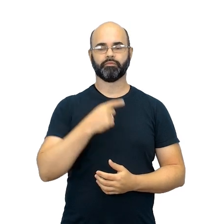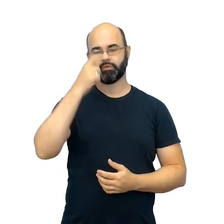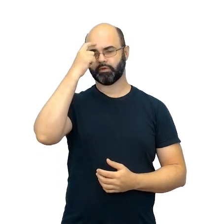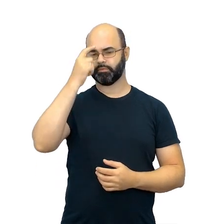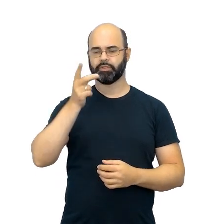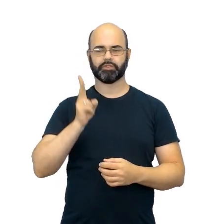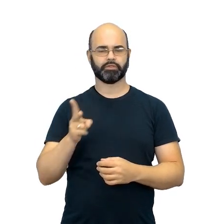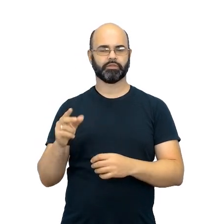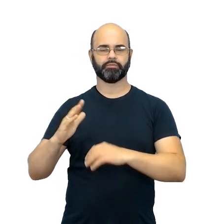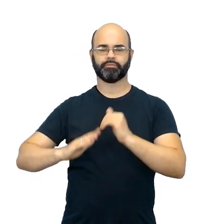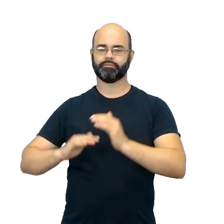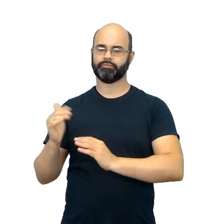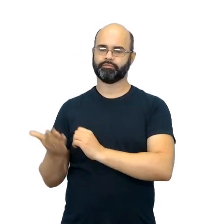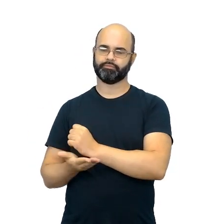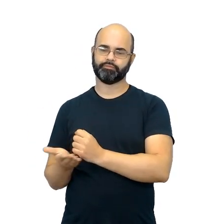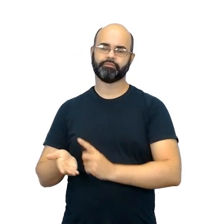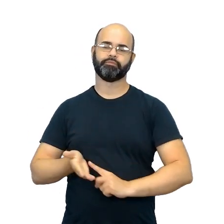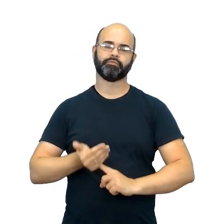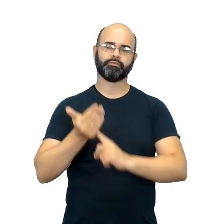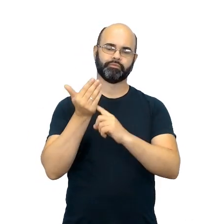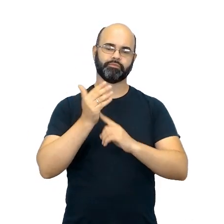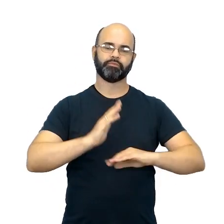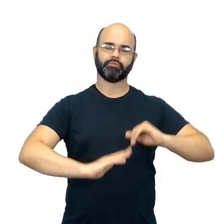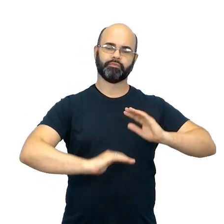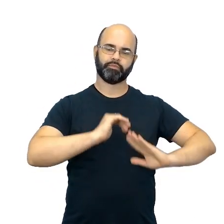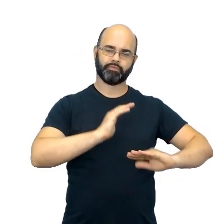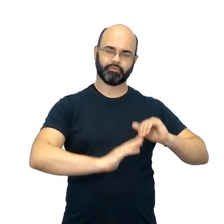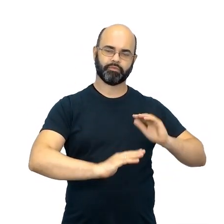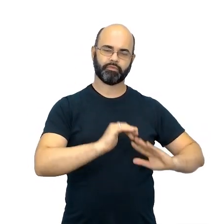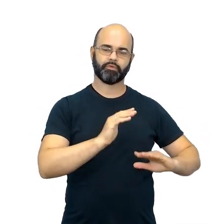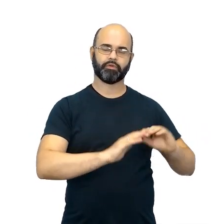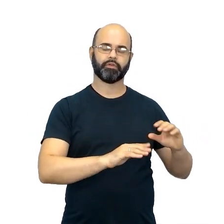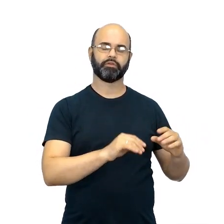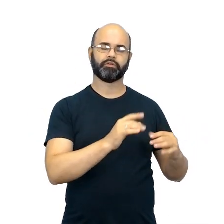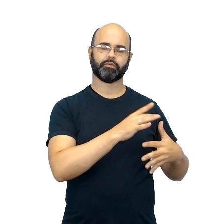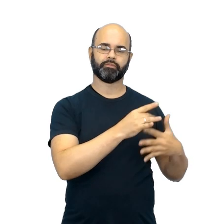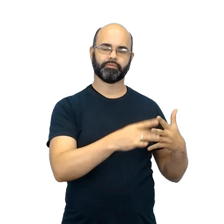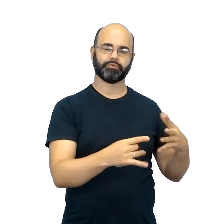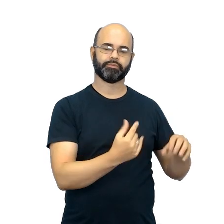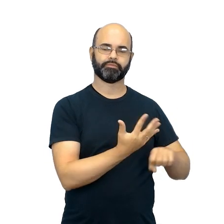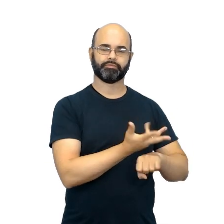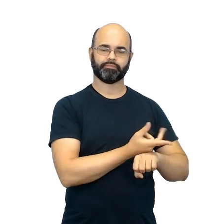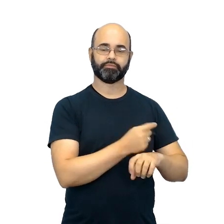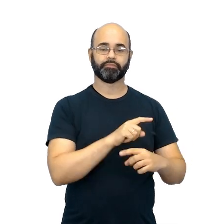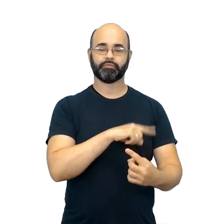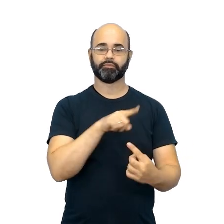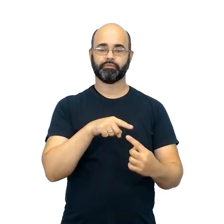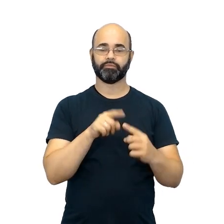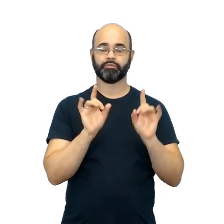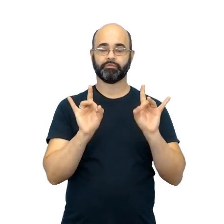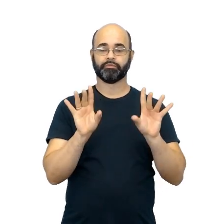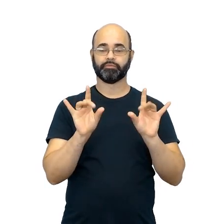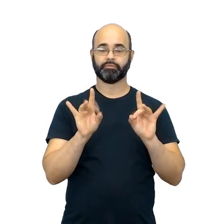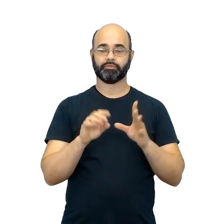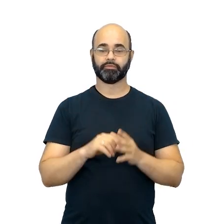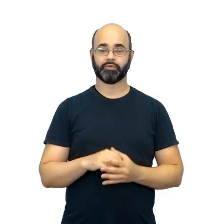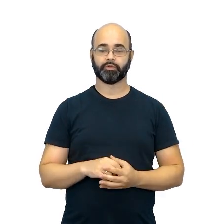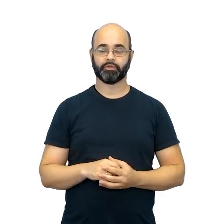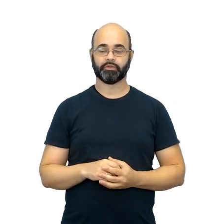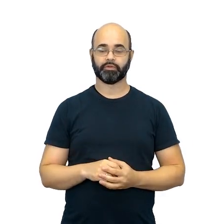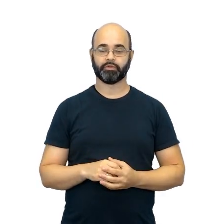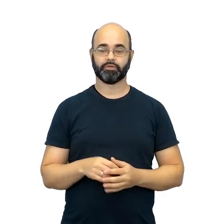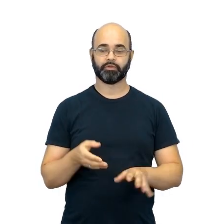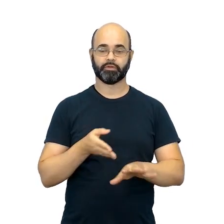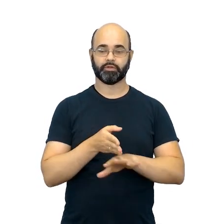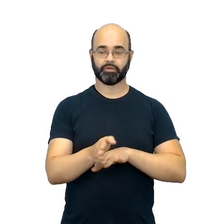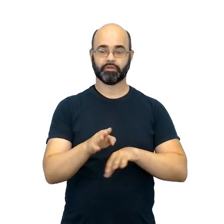essenciais, nas metodologias e nas práticas interdisciplinares. E os objetivos específicos no eixo formativo,